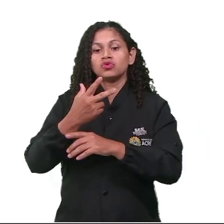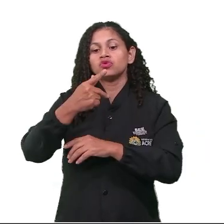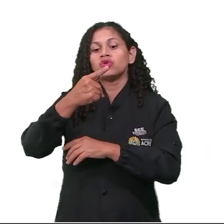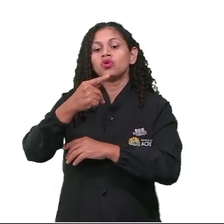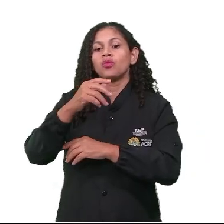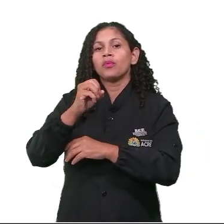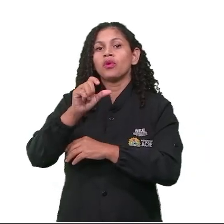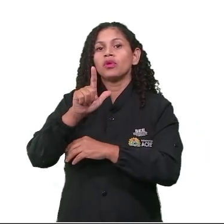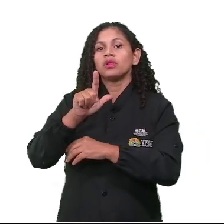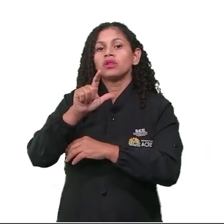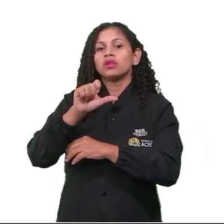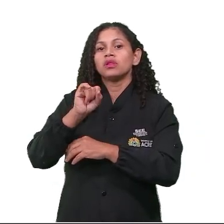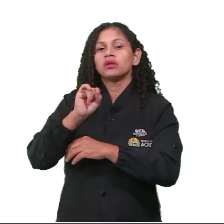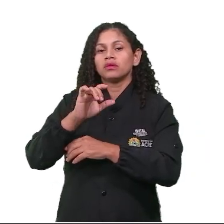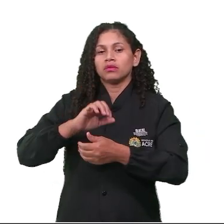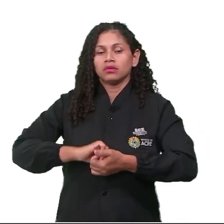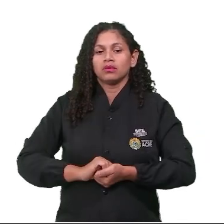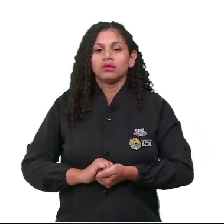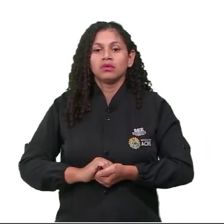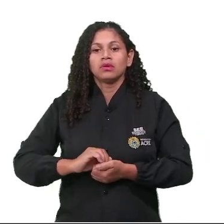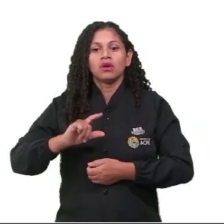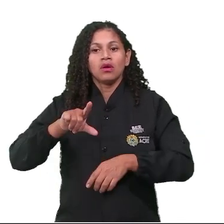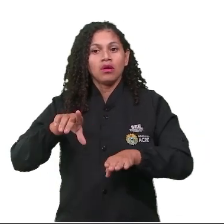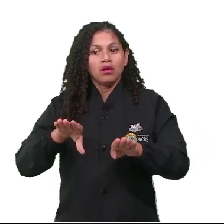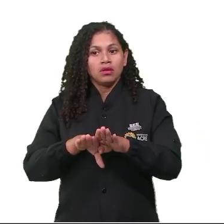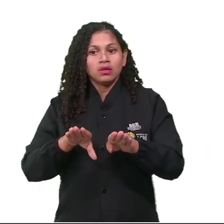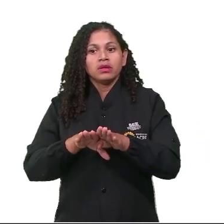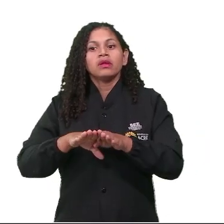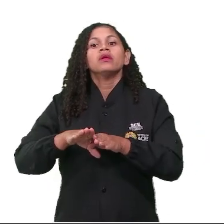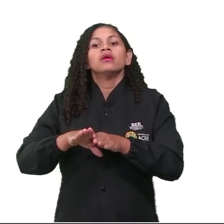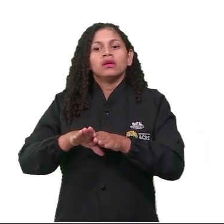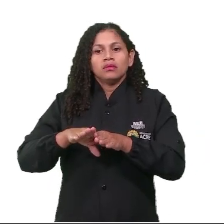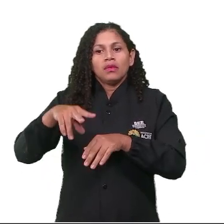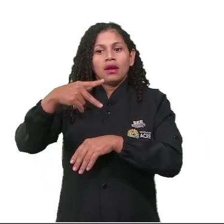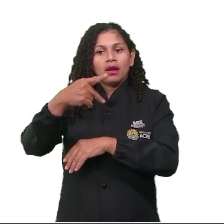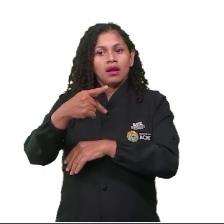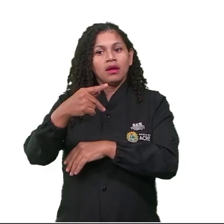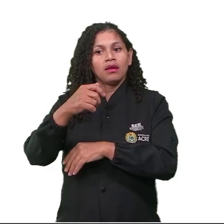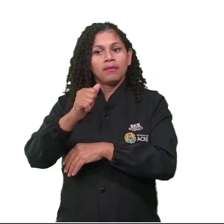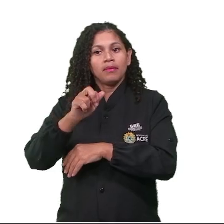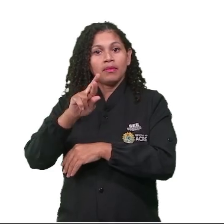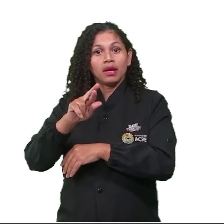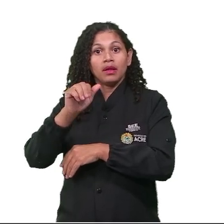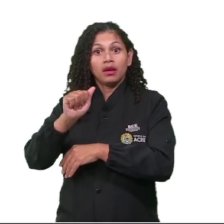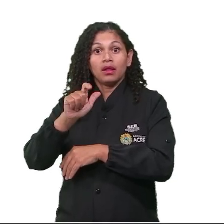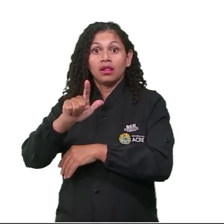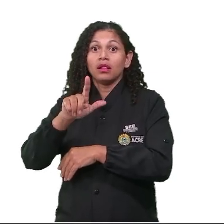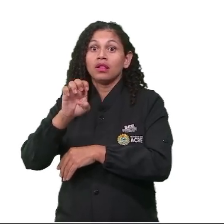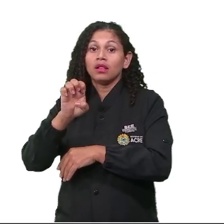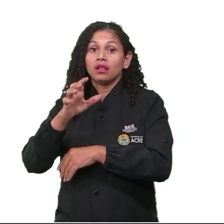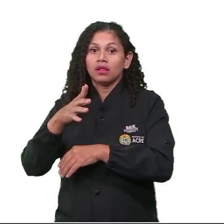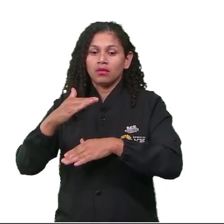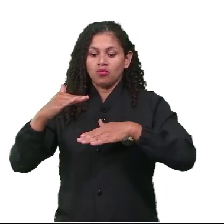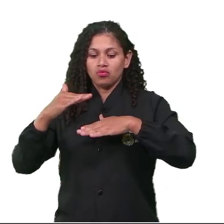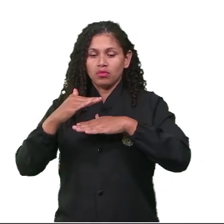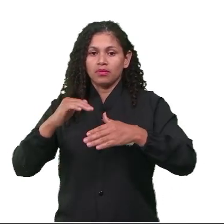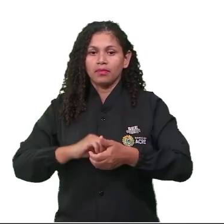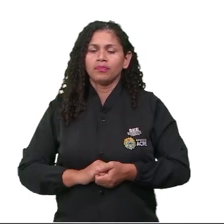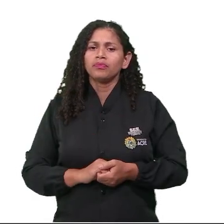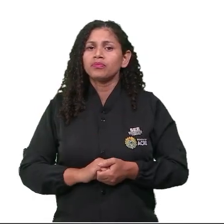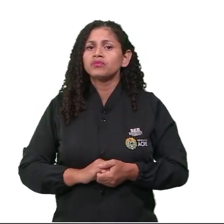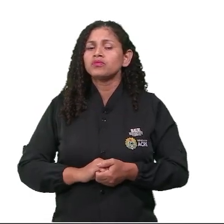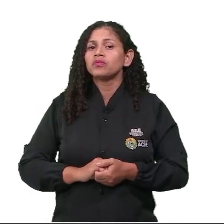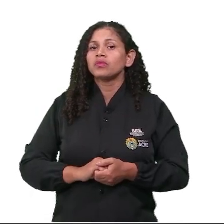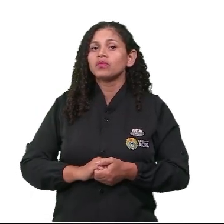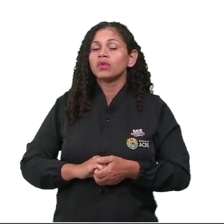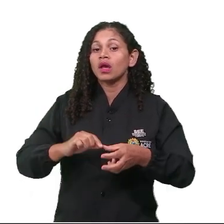são sempre paralelogramos. Isso aqui é quase um trava-língua. Já já vamos ver o que é isso. O prisma recebe o nome de